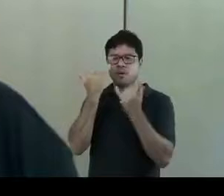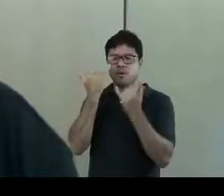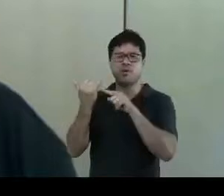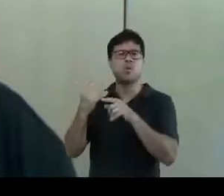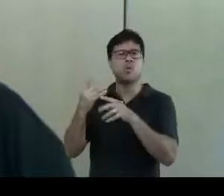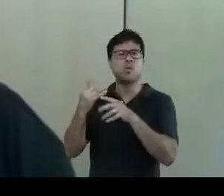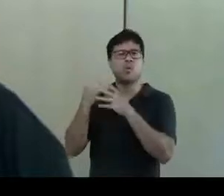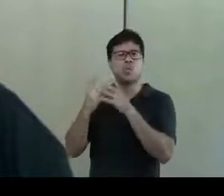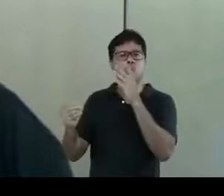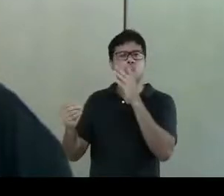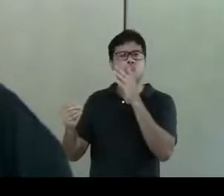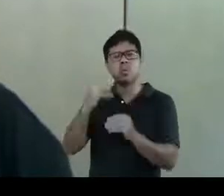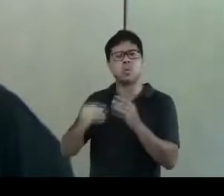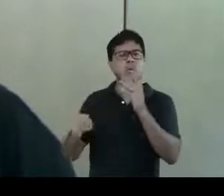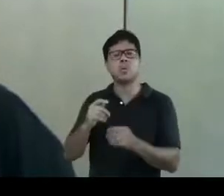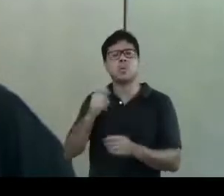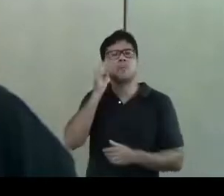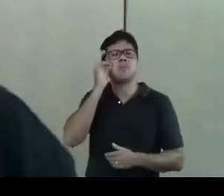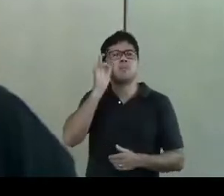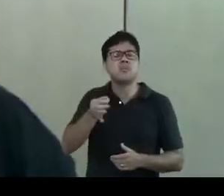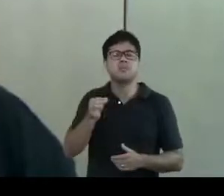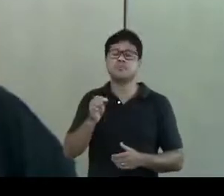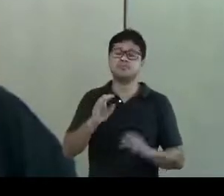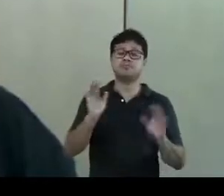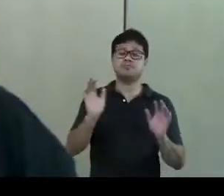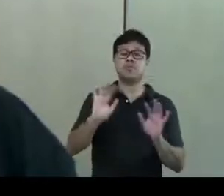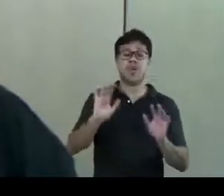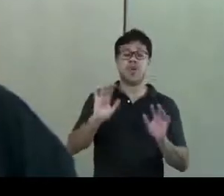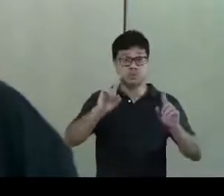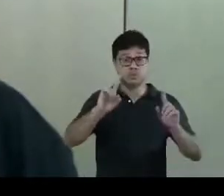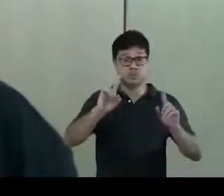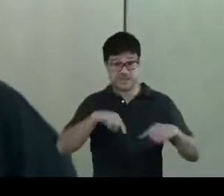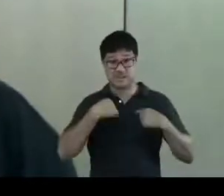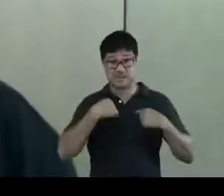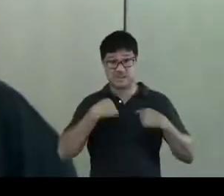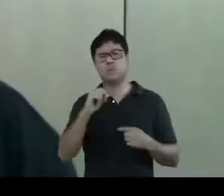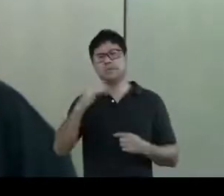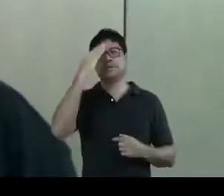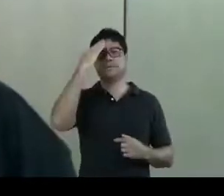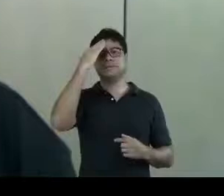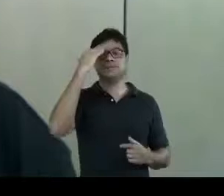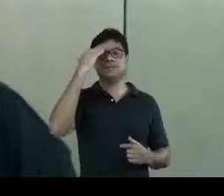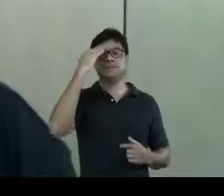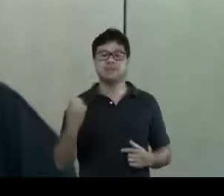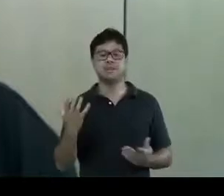ao apagamento da informação, mas, sobretudo, o desafio de saber